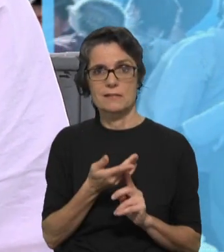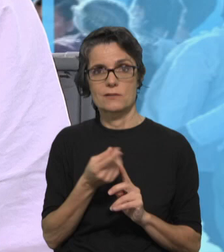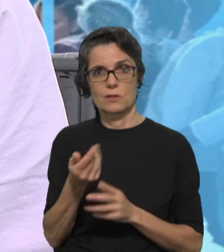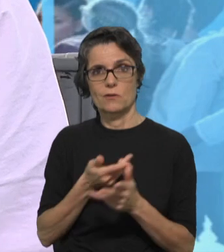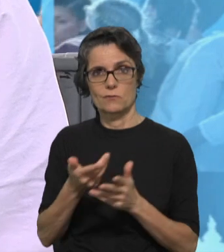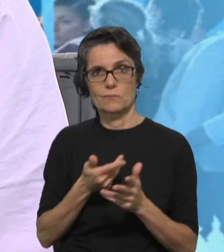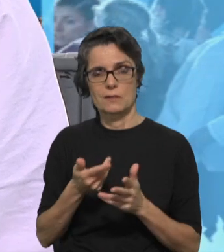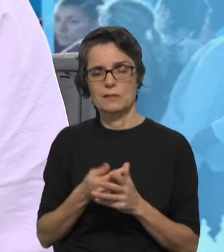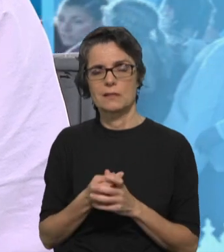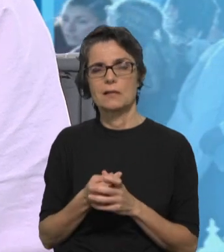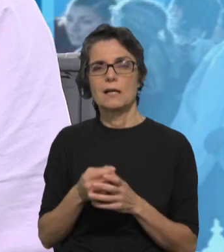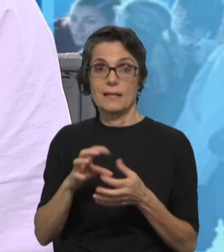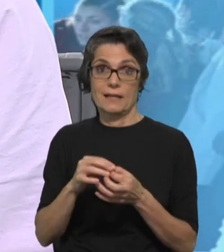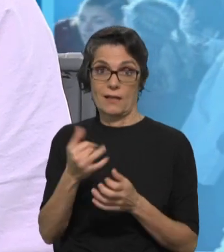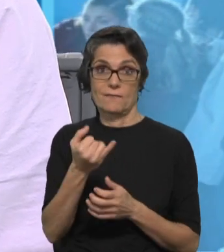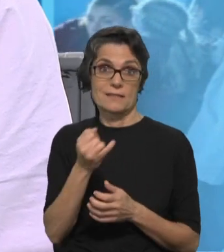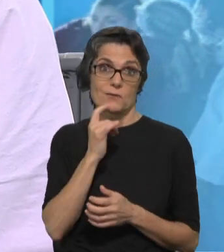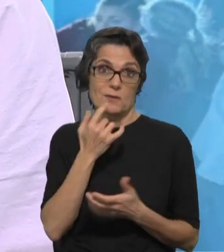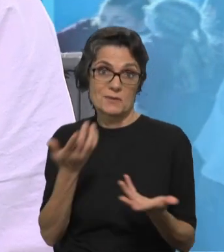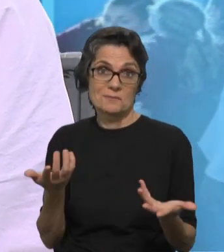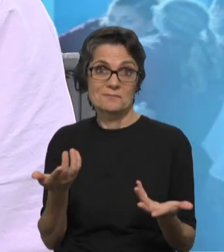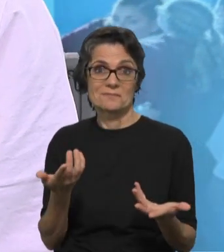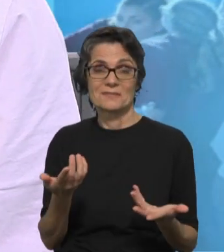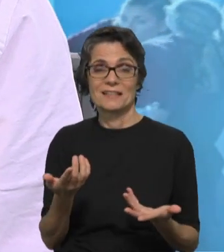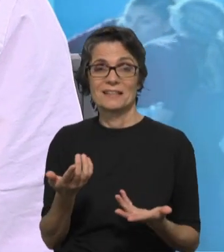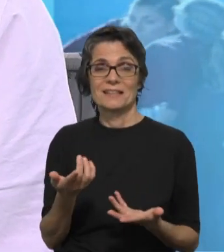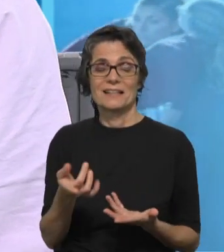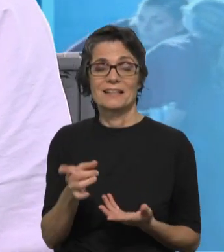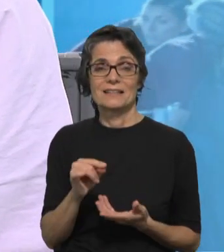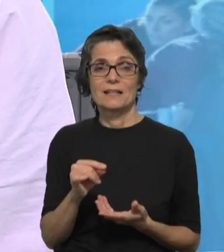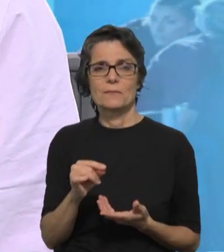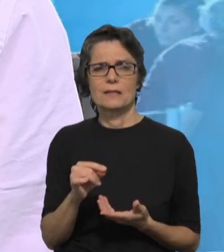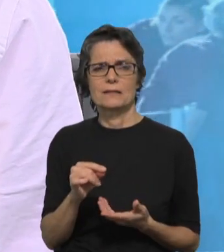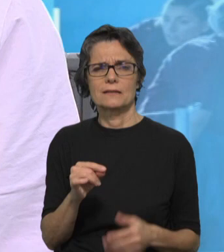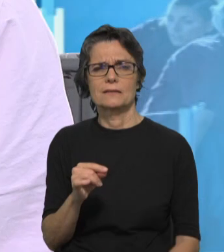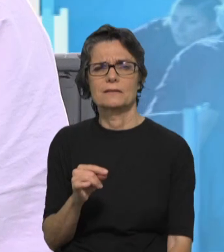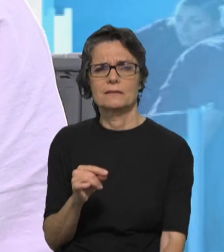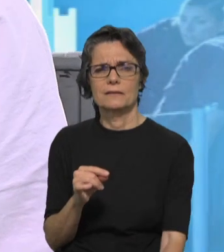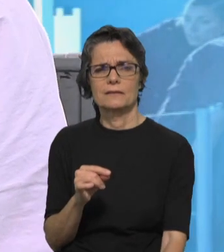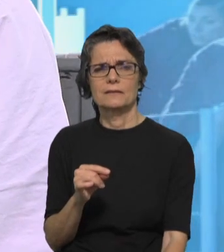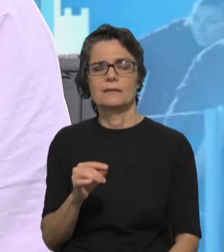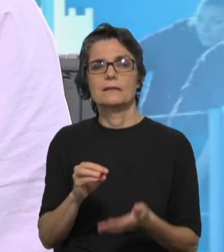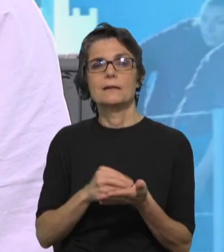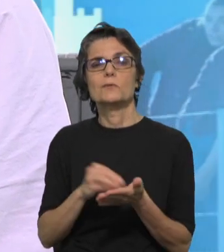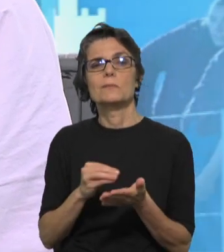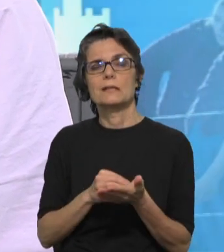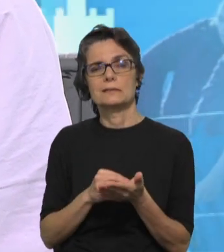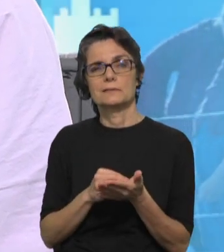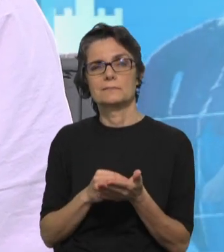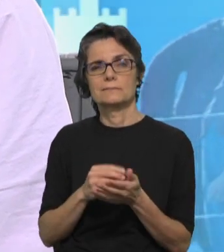esta marca do 25 de Abril. Falamos também aqui da questão da pobreza em que se vivia, que é algo que